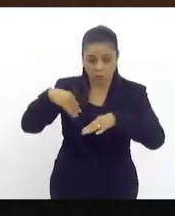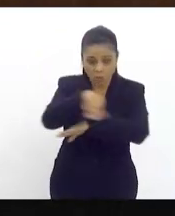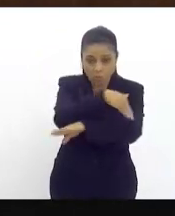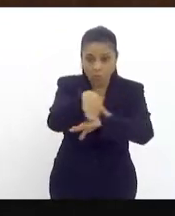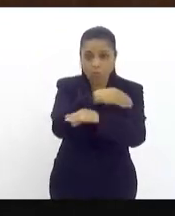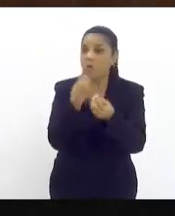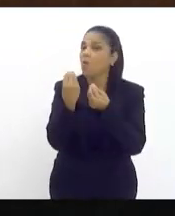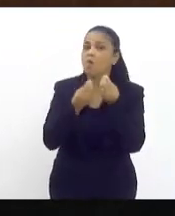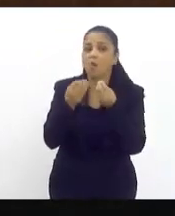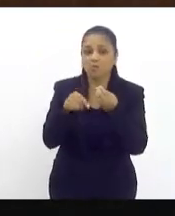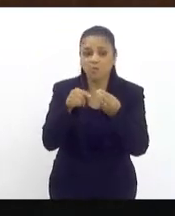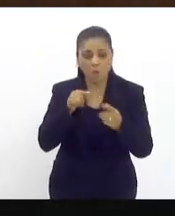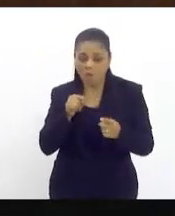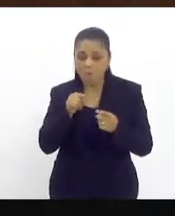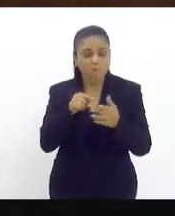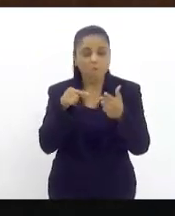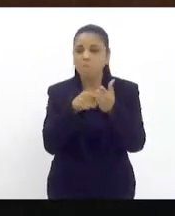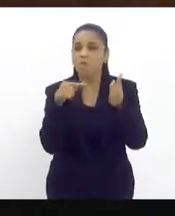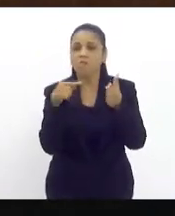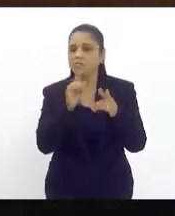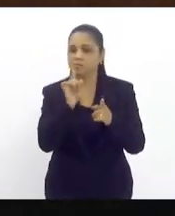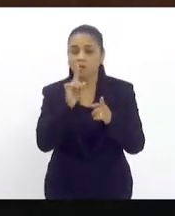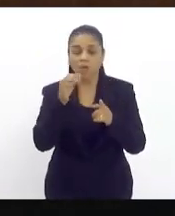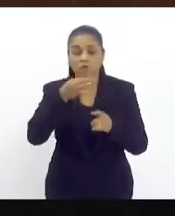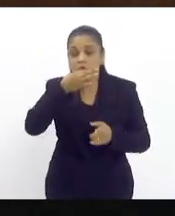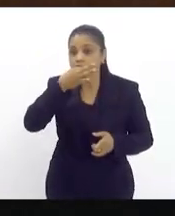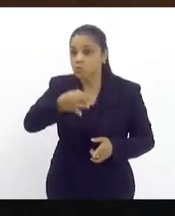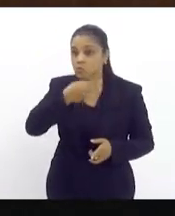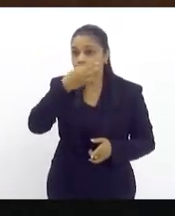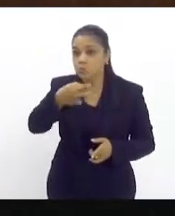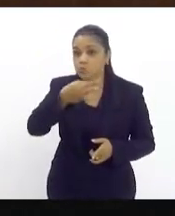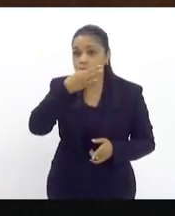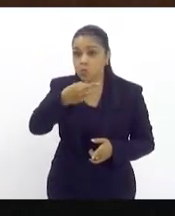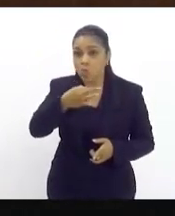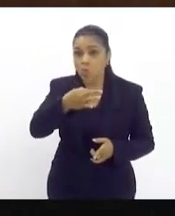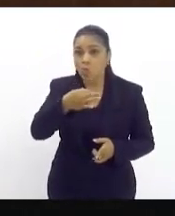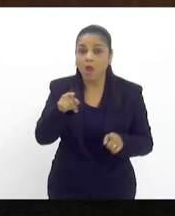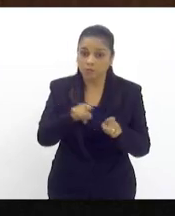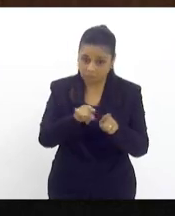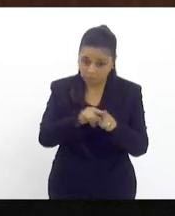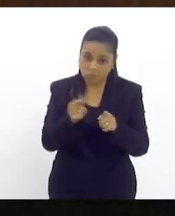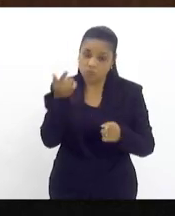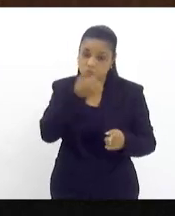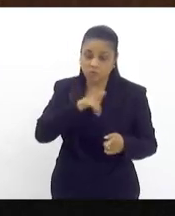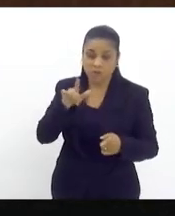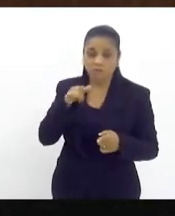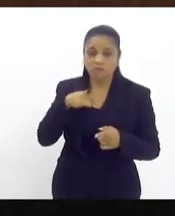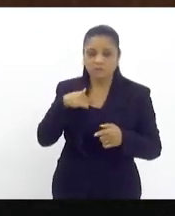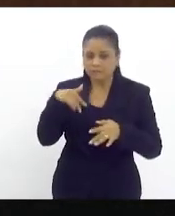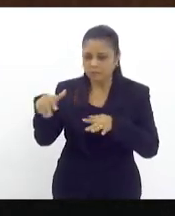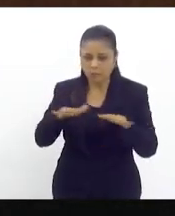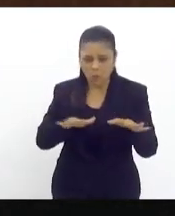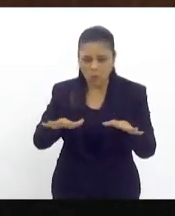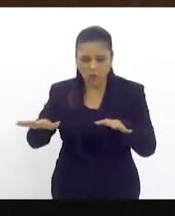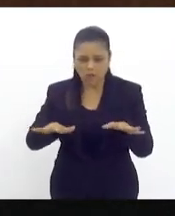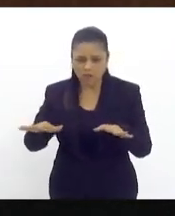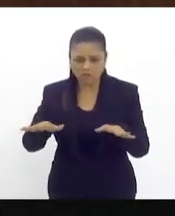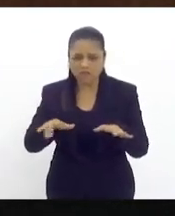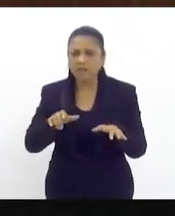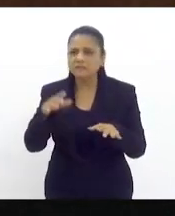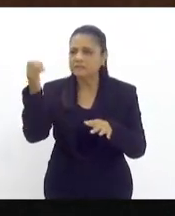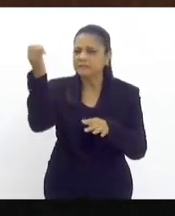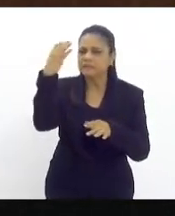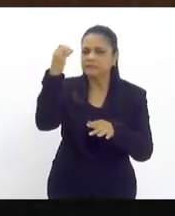instalação não é um botão ela tem um dispositivo sonoro onde ele consegue ouvir também isso Localizar onde está o sinal principal